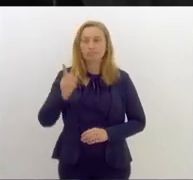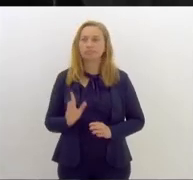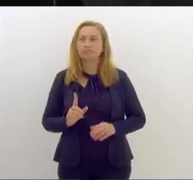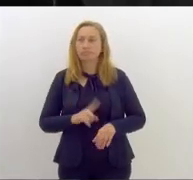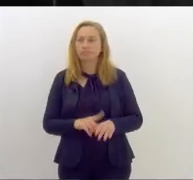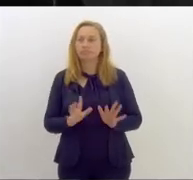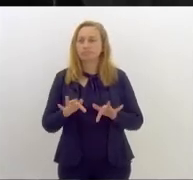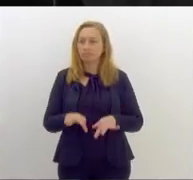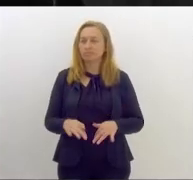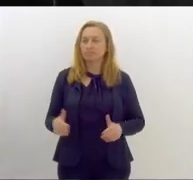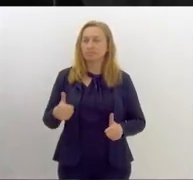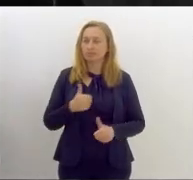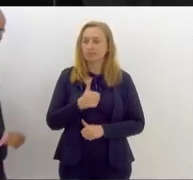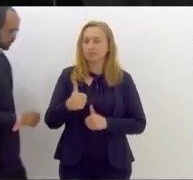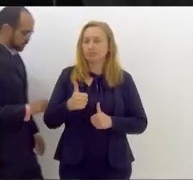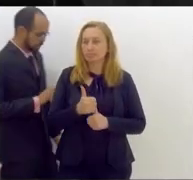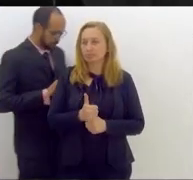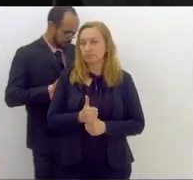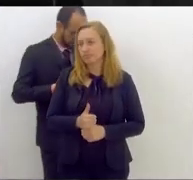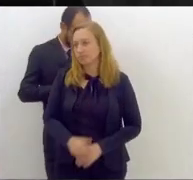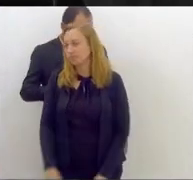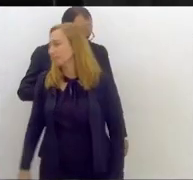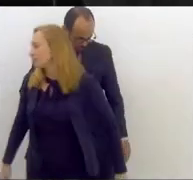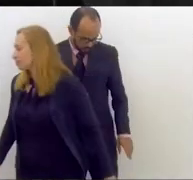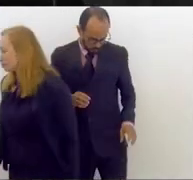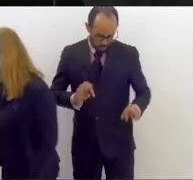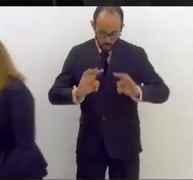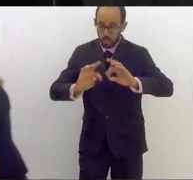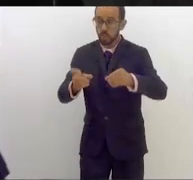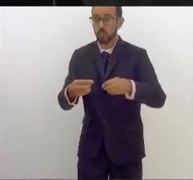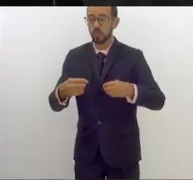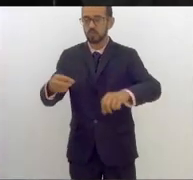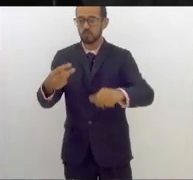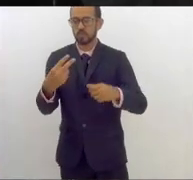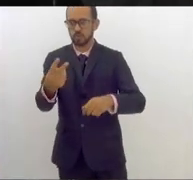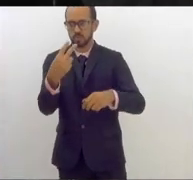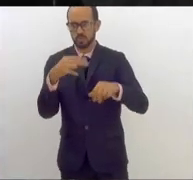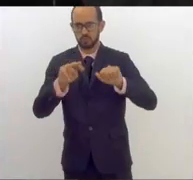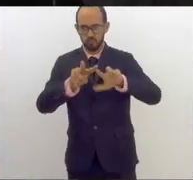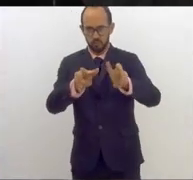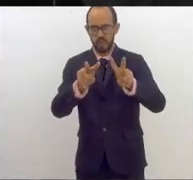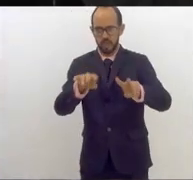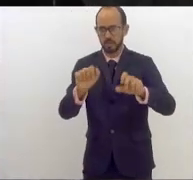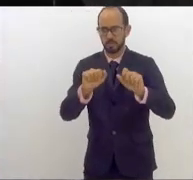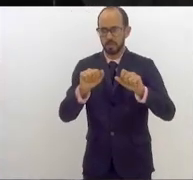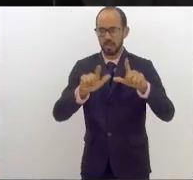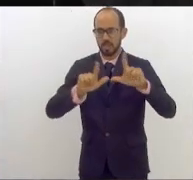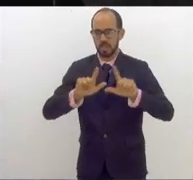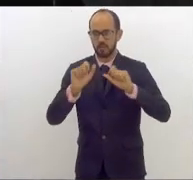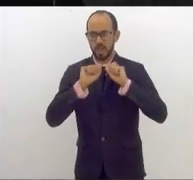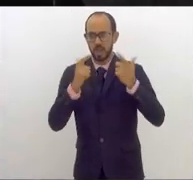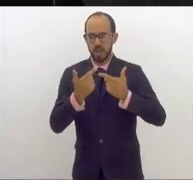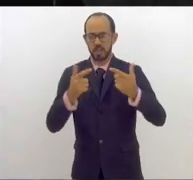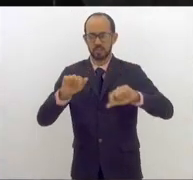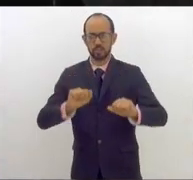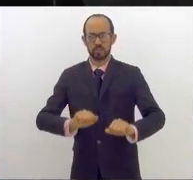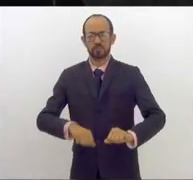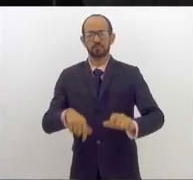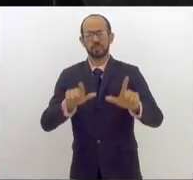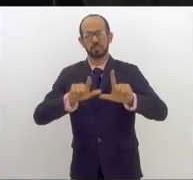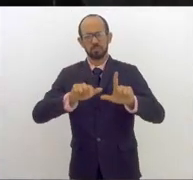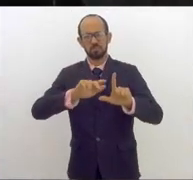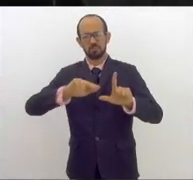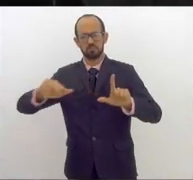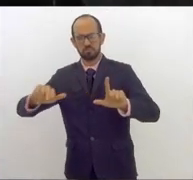cidadãos e cidadães que nos assistem pela TV LED nos seguem pelas redes sociais imprensa e